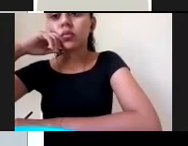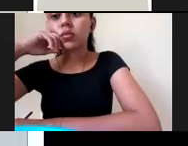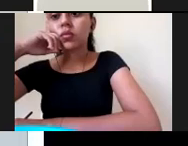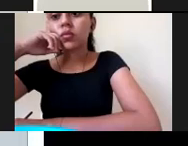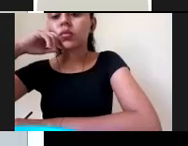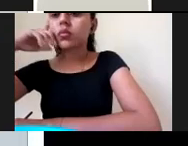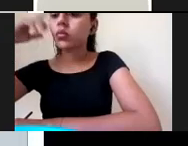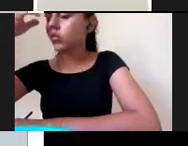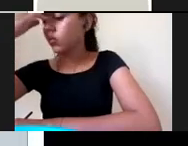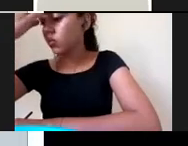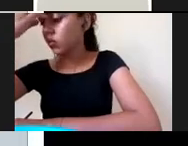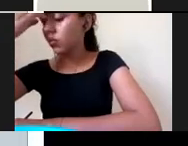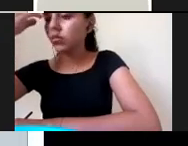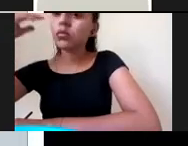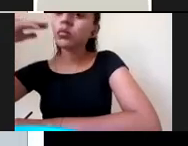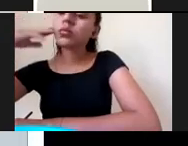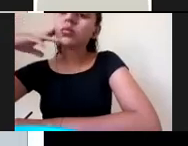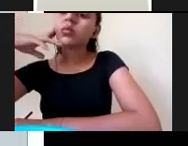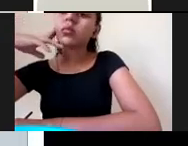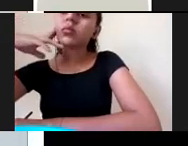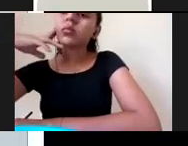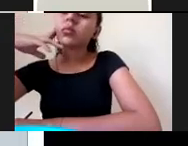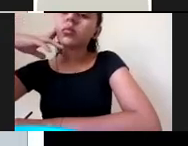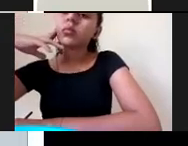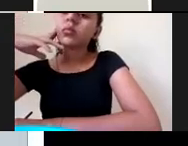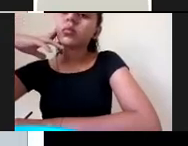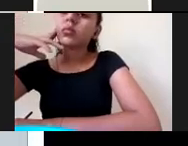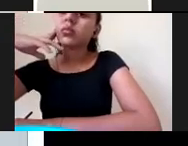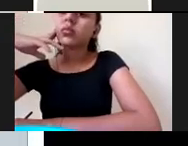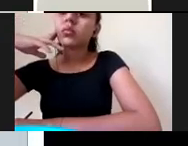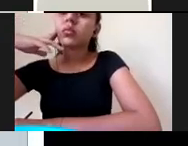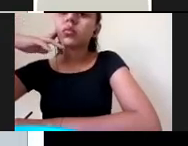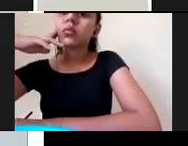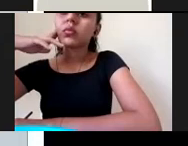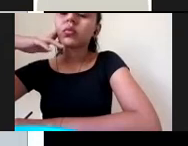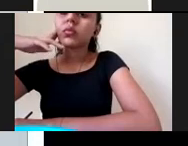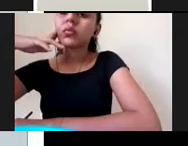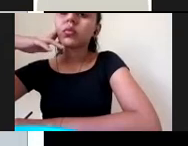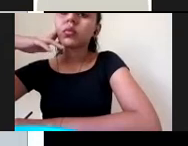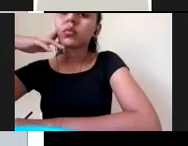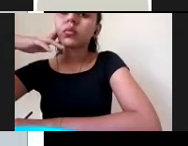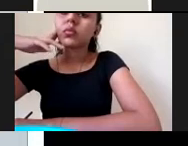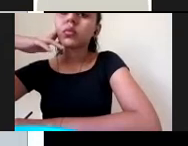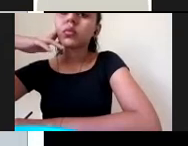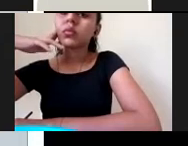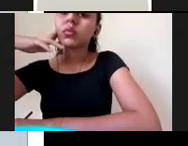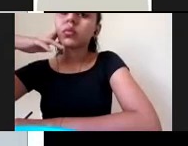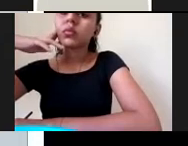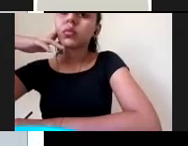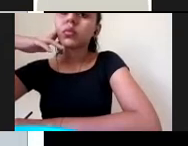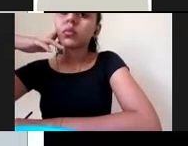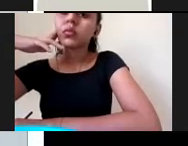ela é um limiar. Então, ela é um sinal vital, sim. Então, existe o intenso, o leve,